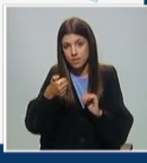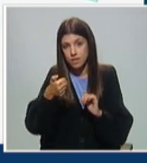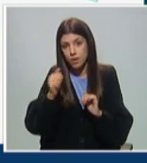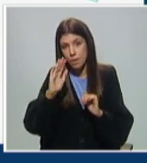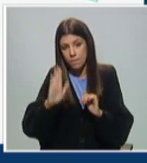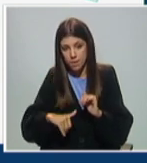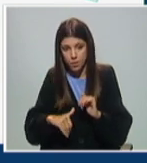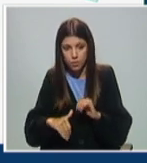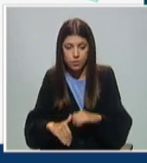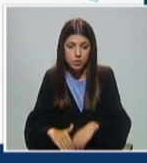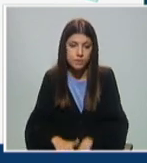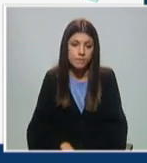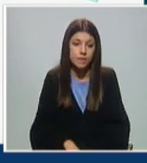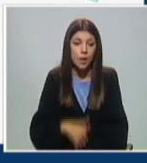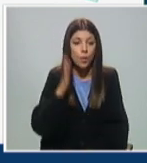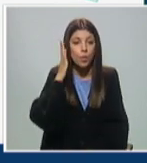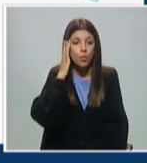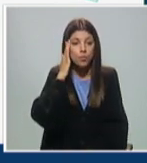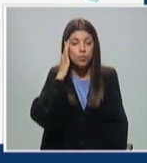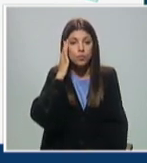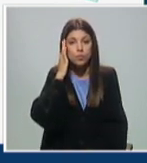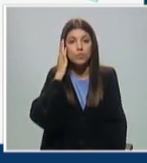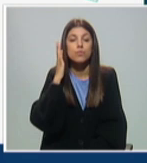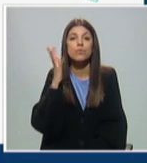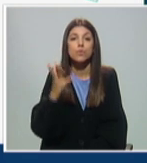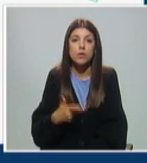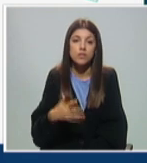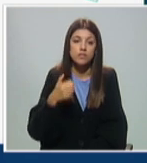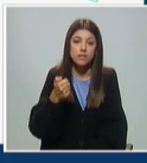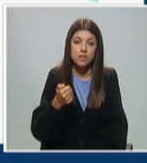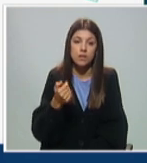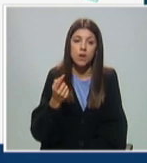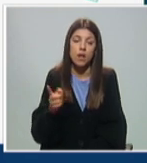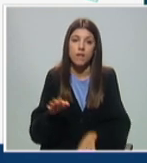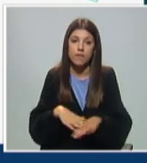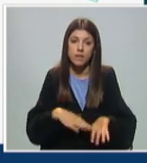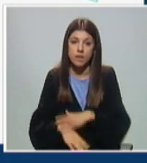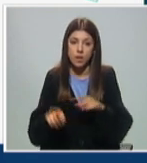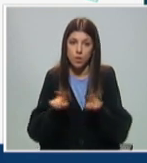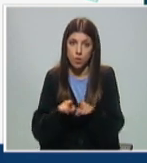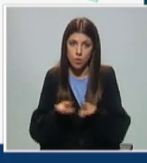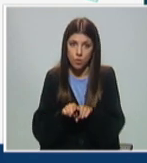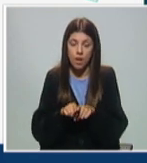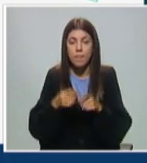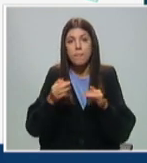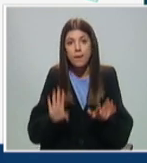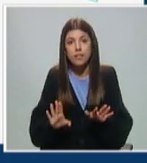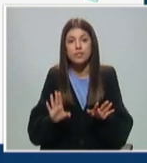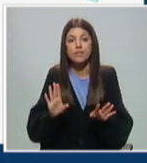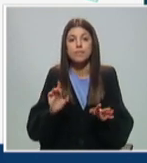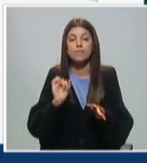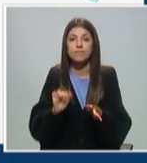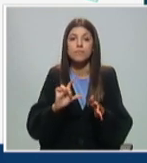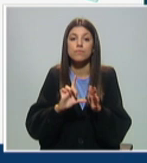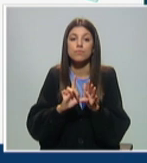Sim. Agora vamos fazer outra vez para o projeto. Vamos escolher então mais funções,